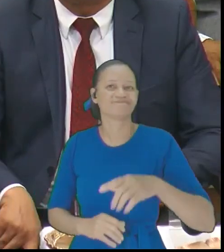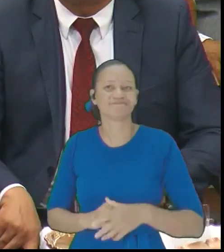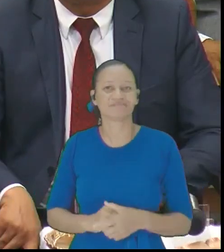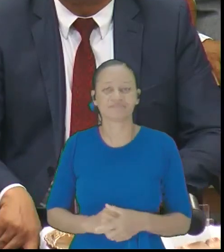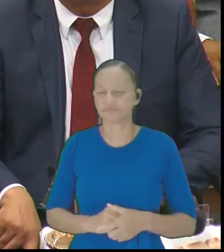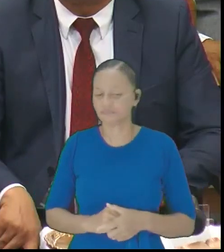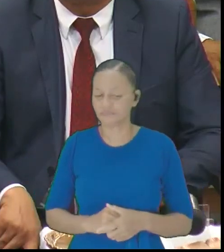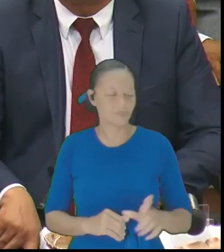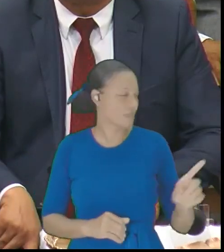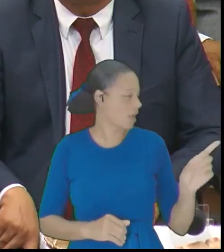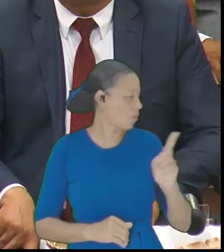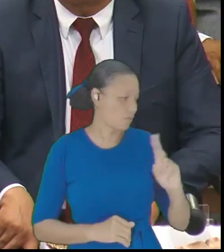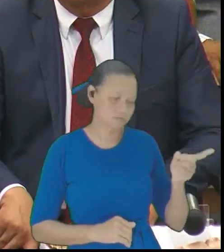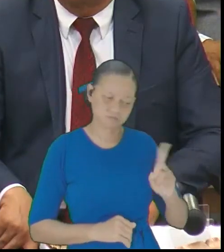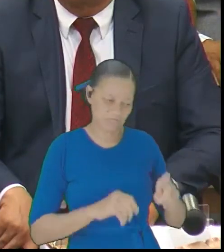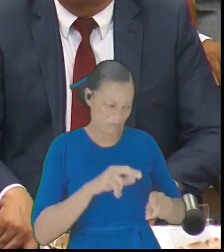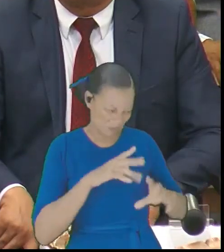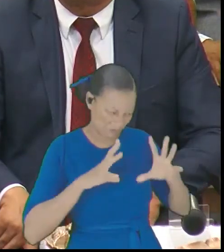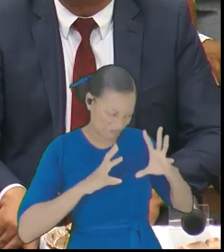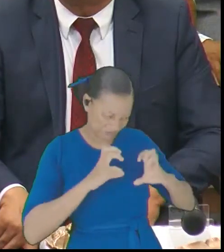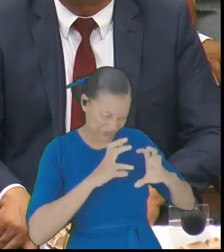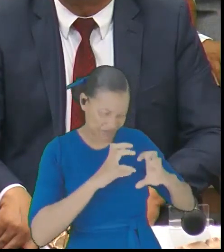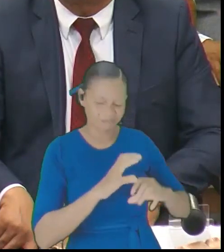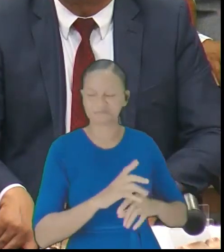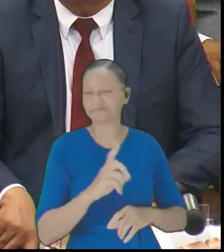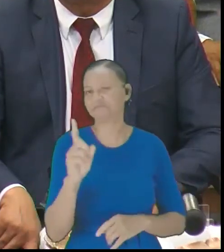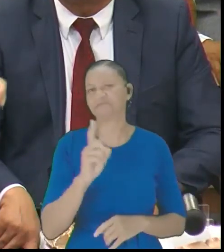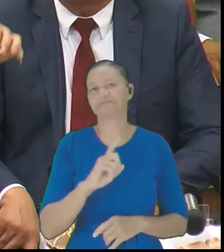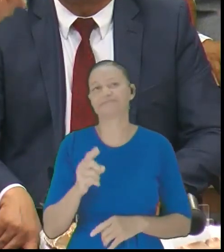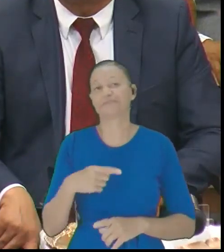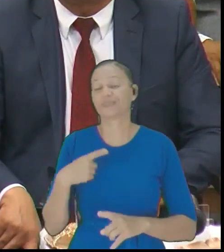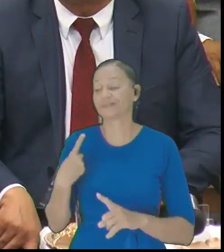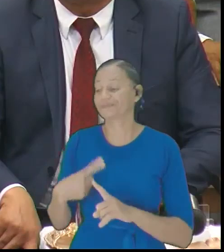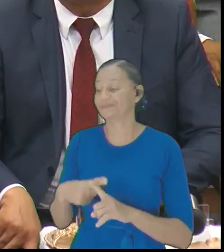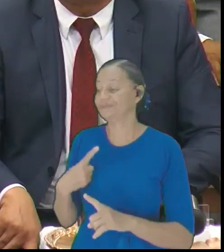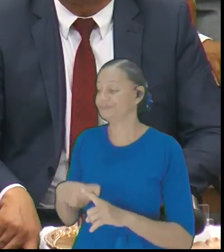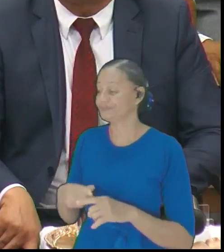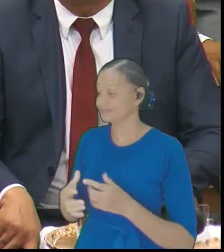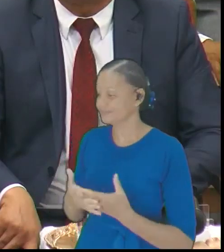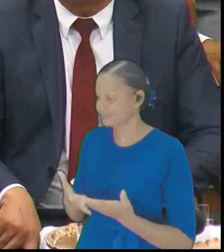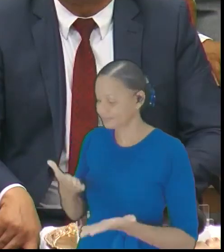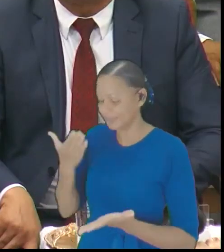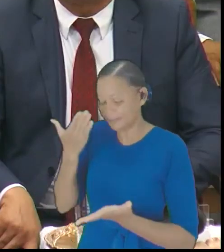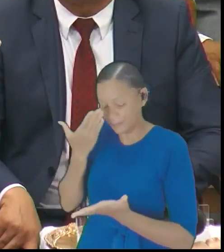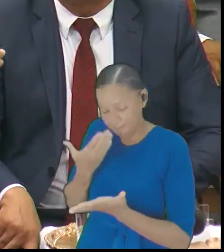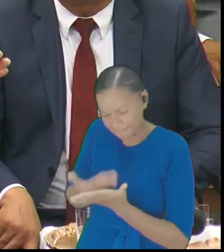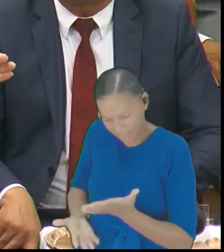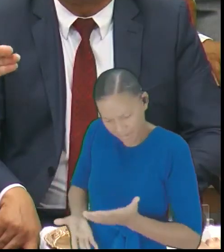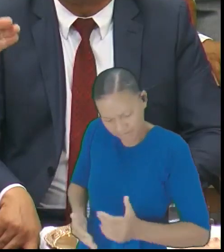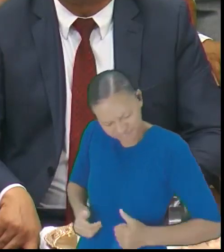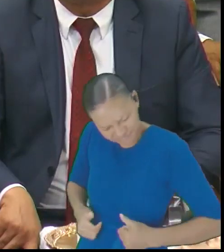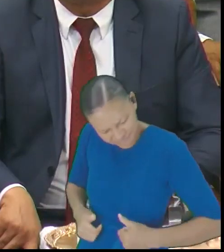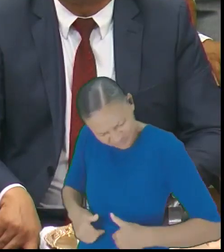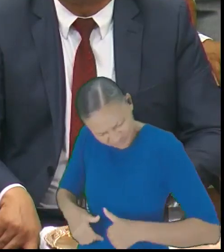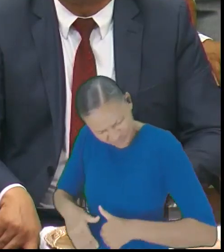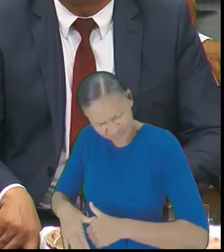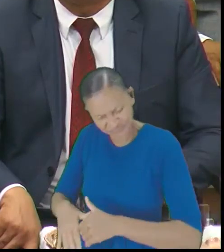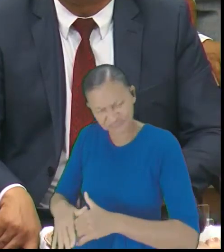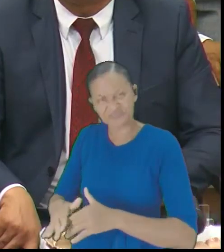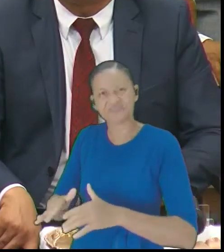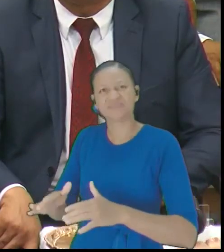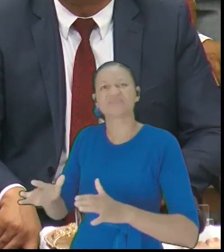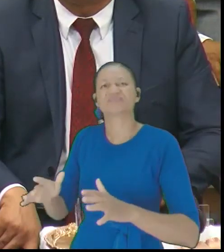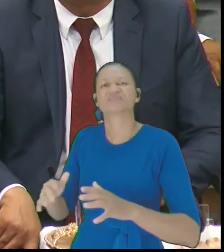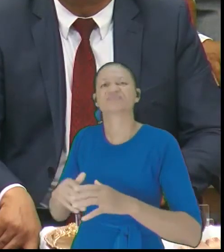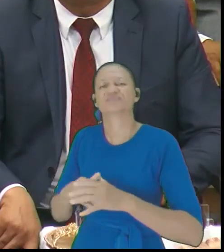Briga não, briga não. Por quê? Porque o irmão está disposto a perder, a andar a